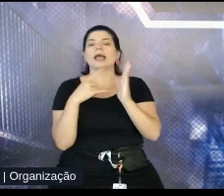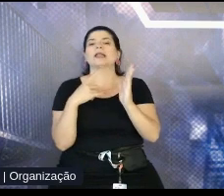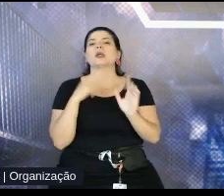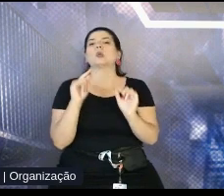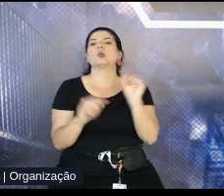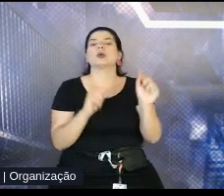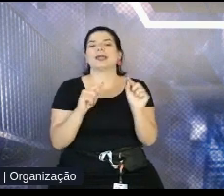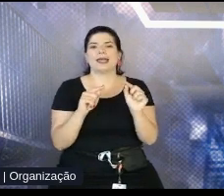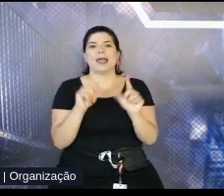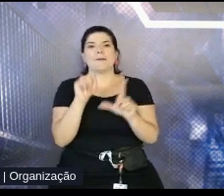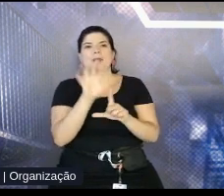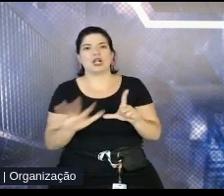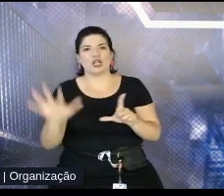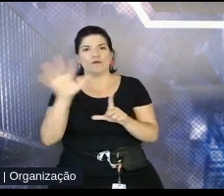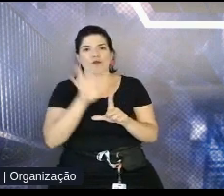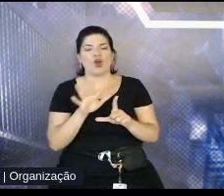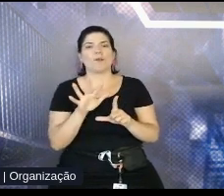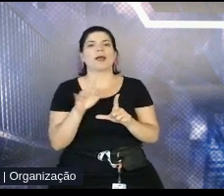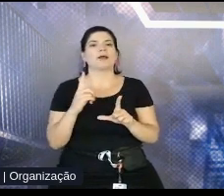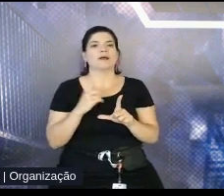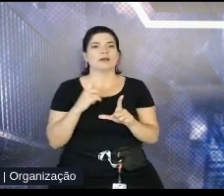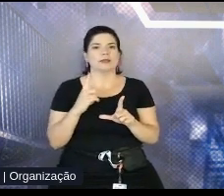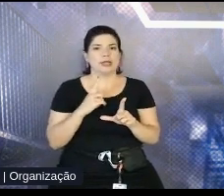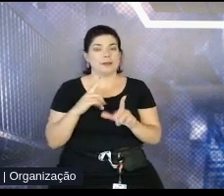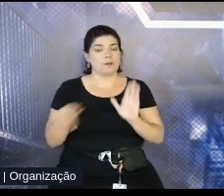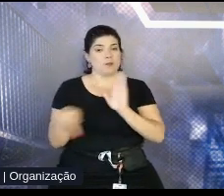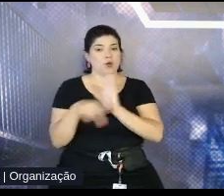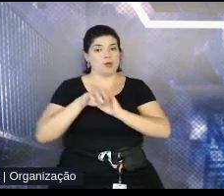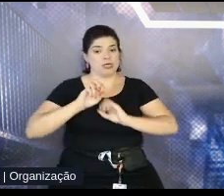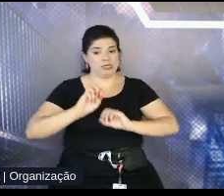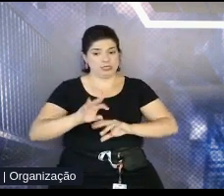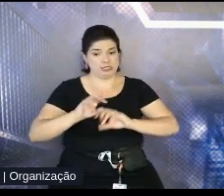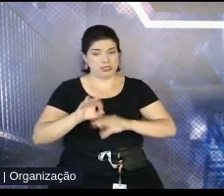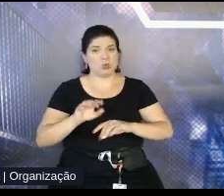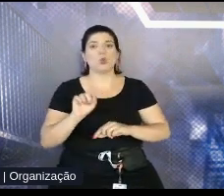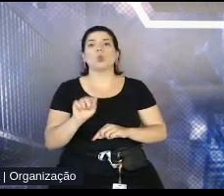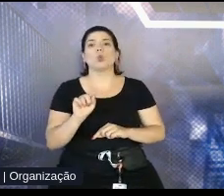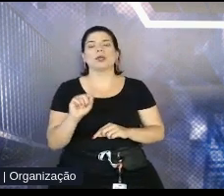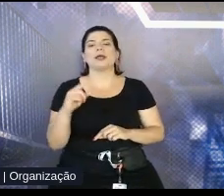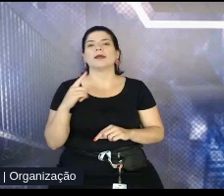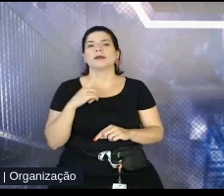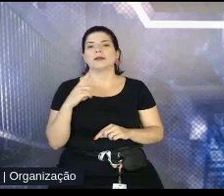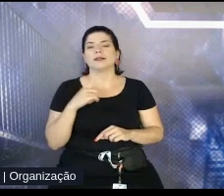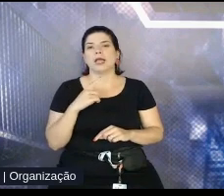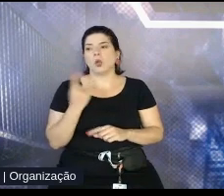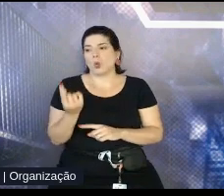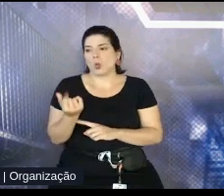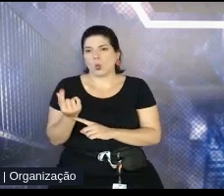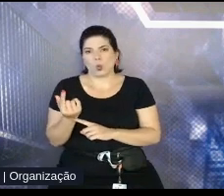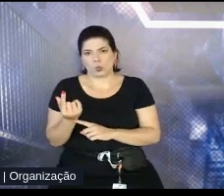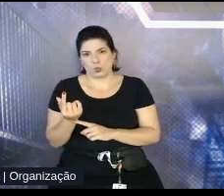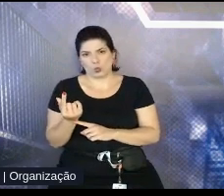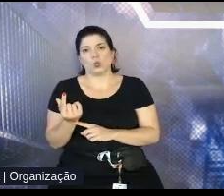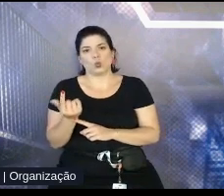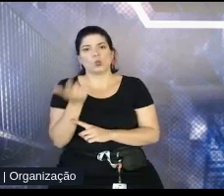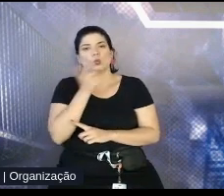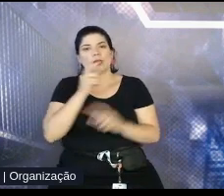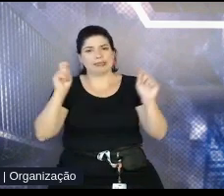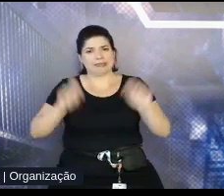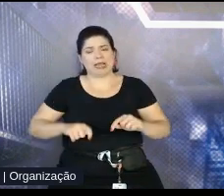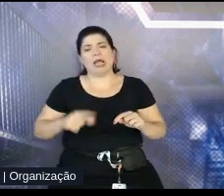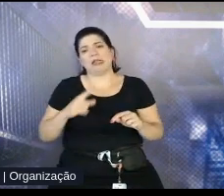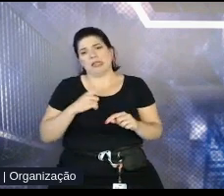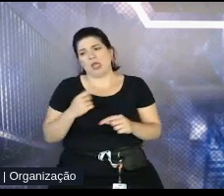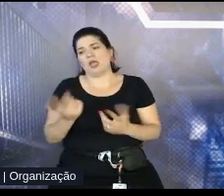plataforma que é a Andora hoje, que é uma plataforma educacional que a gente tem, onde a gente gera cursos nessa plataforma. E a gente tem vários cursos, cursos